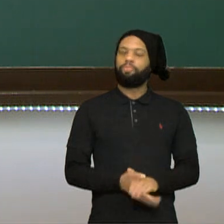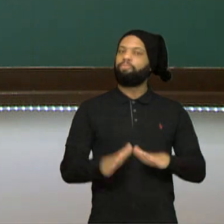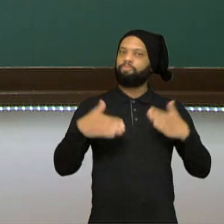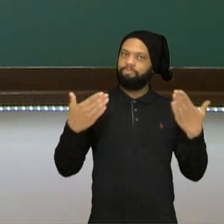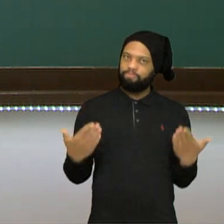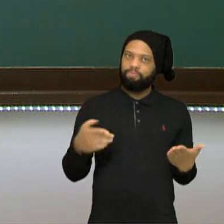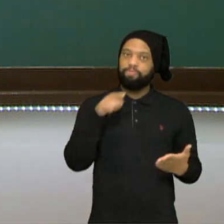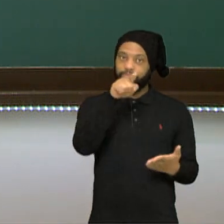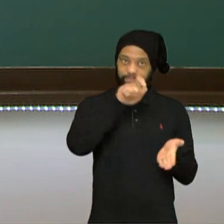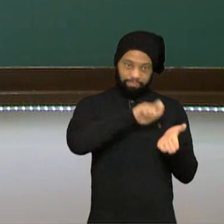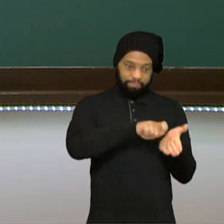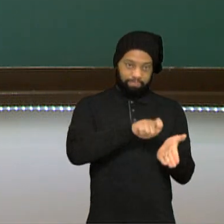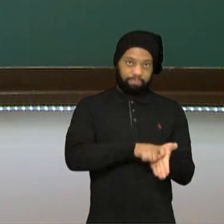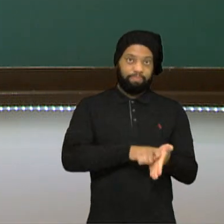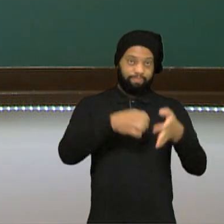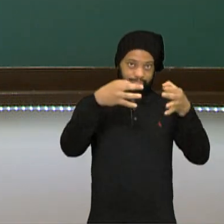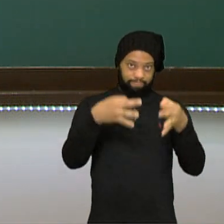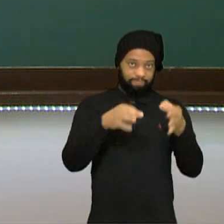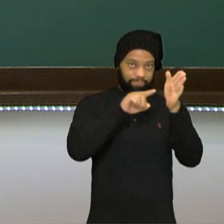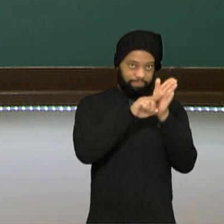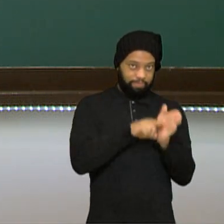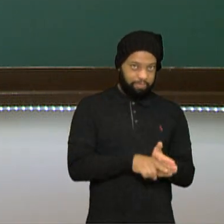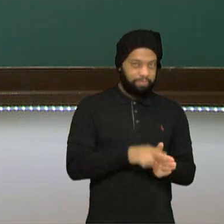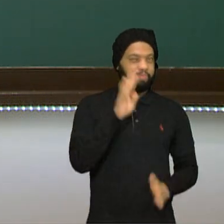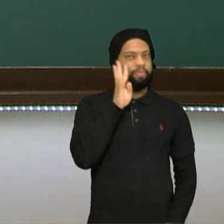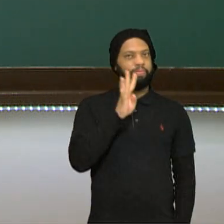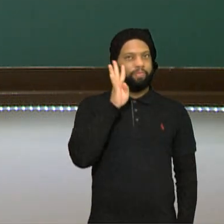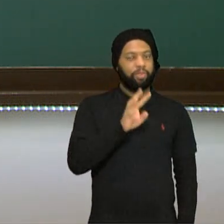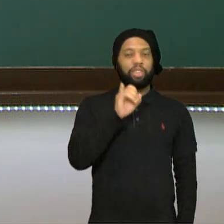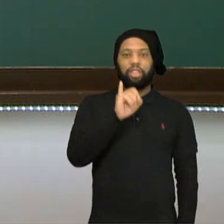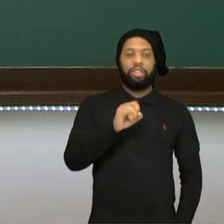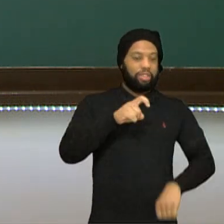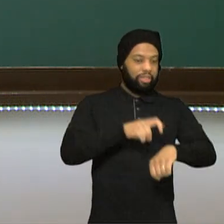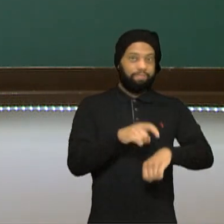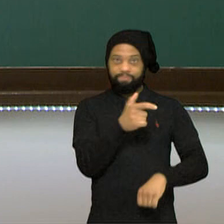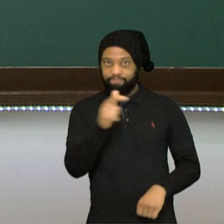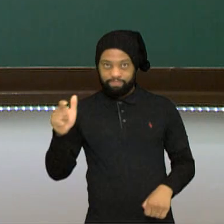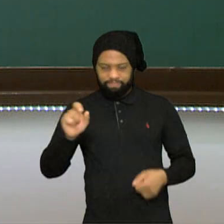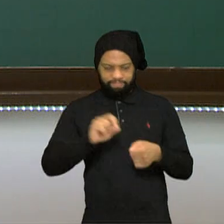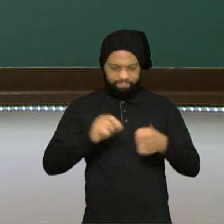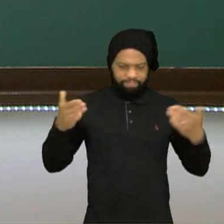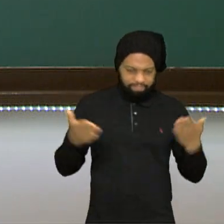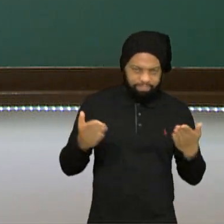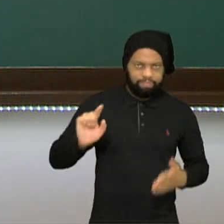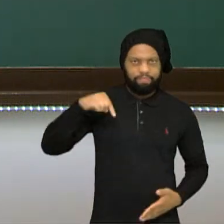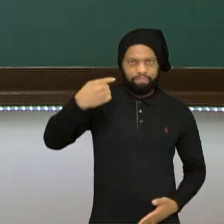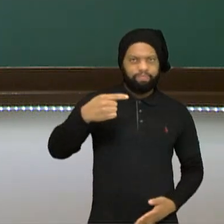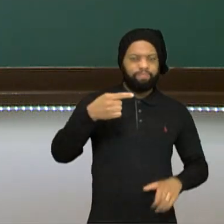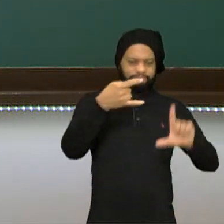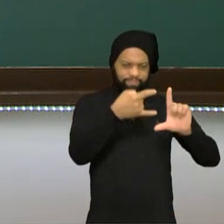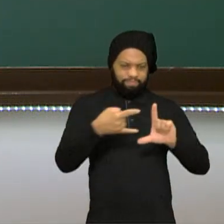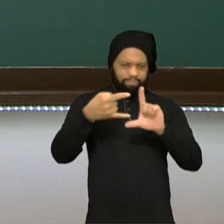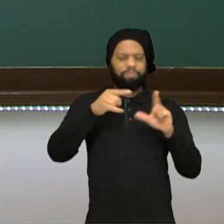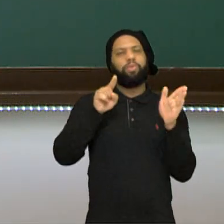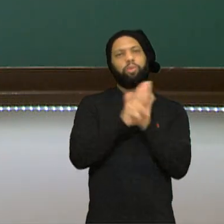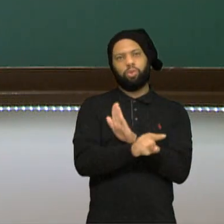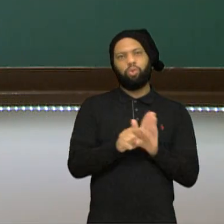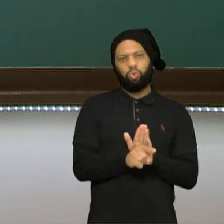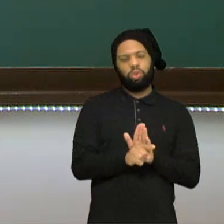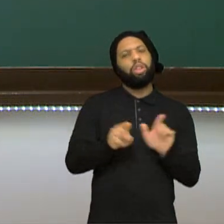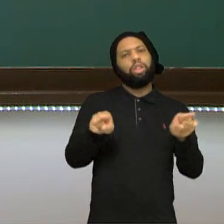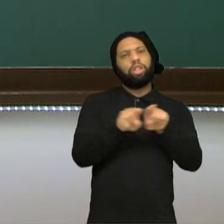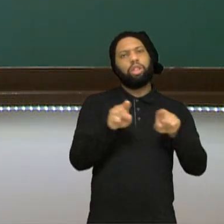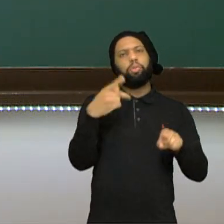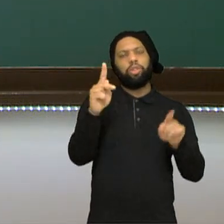E aí, capricharam, fizeram essa pesquisa? Muito legal. Se não deu tempo para fazer agora, depois veja lá no Meet ou com seus familiares,